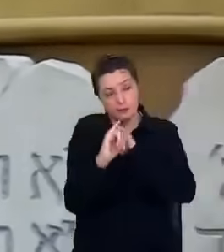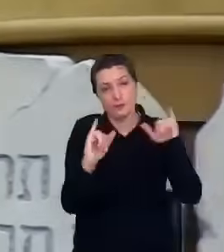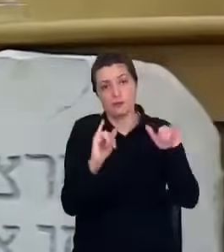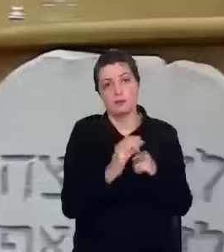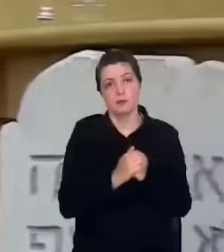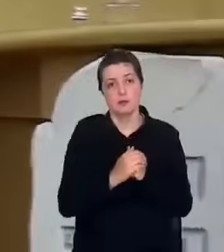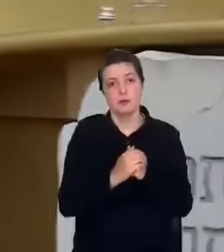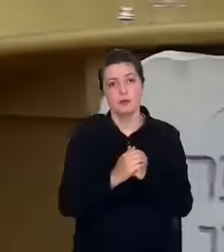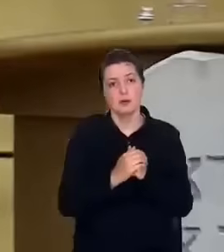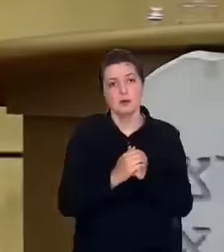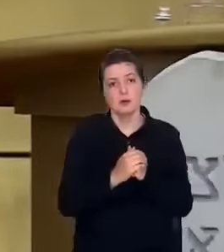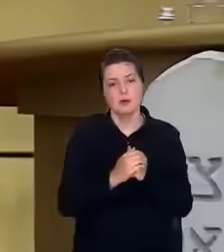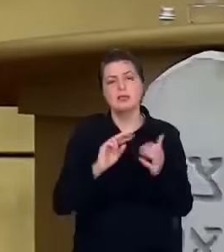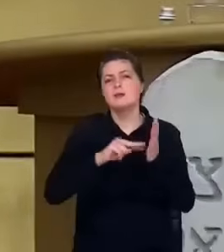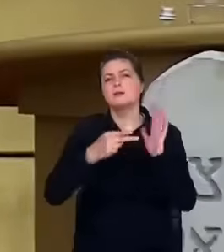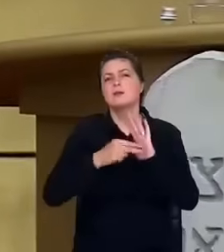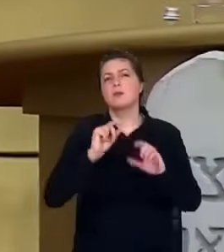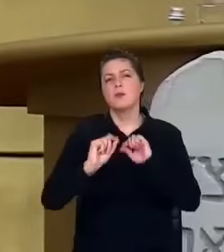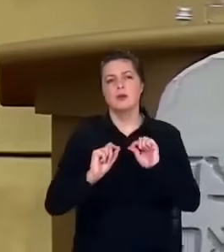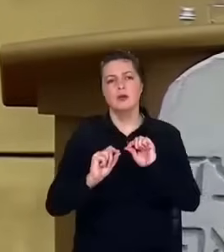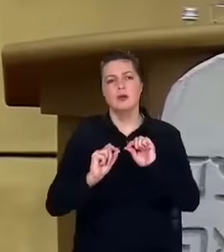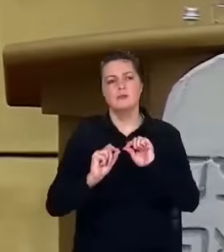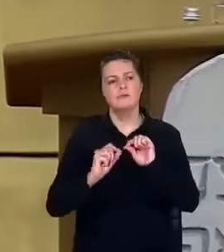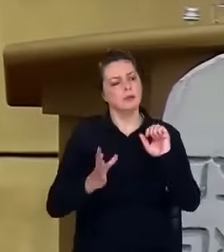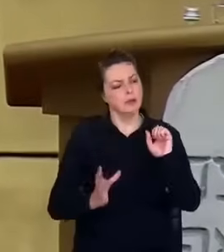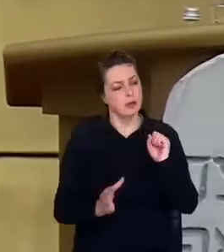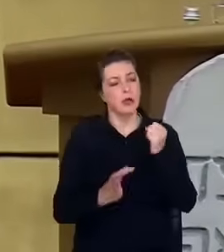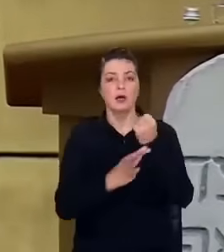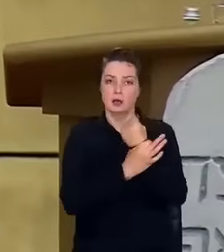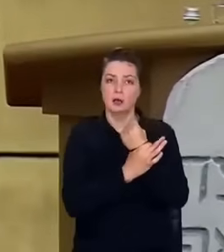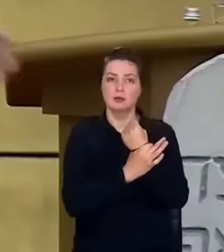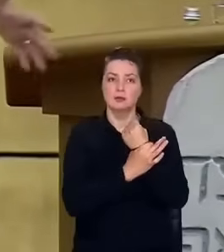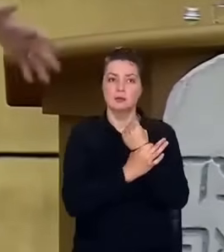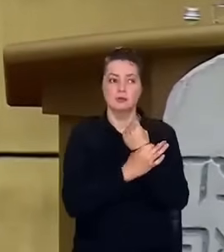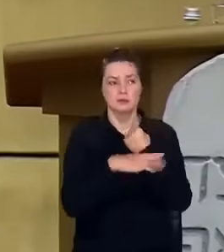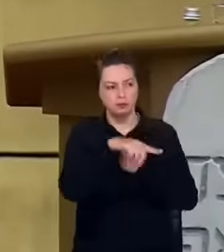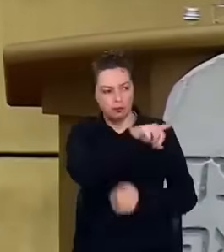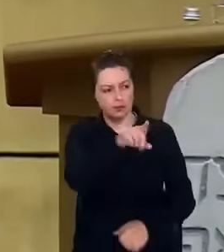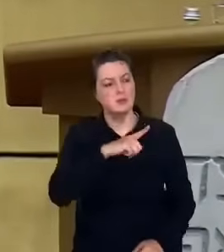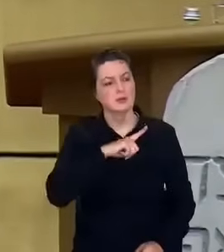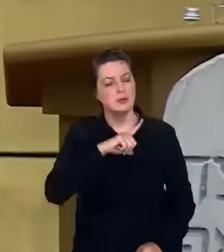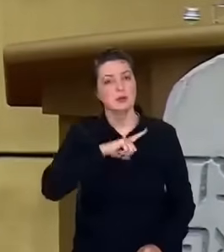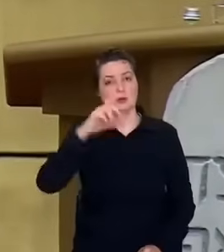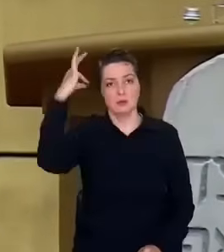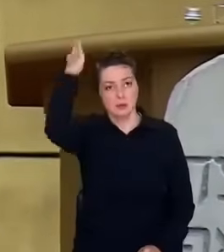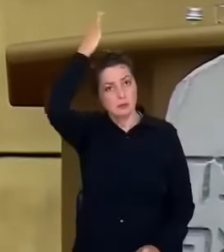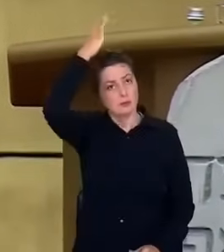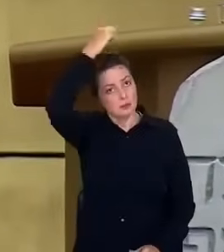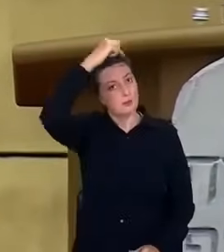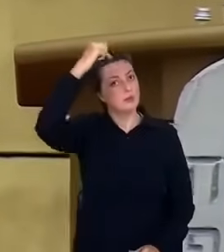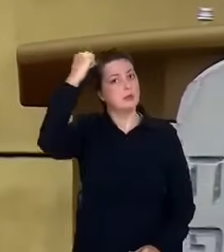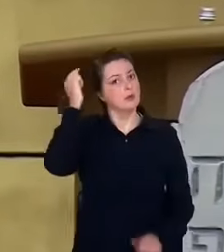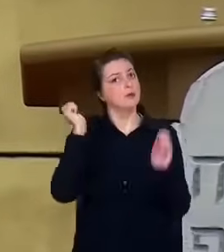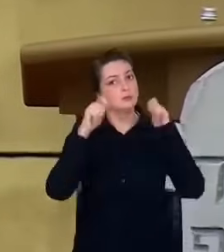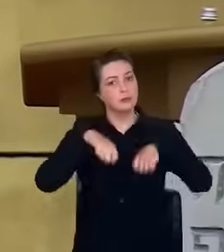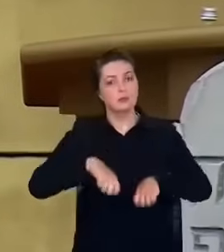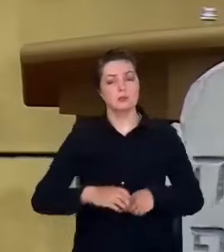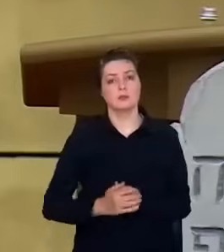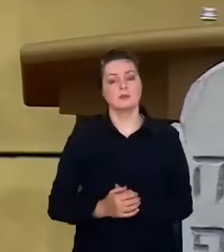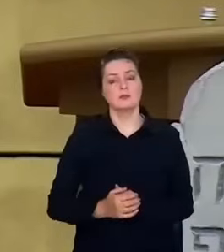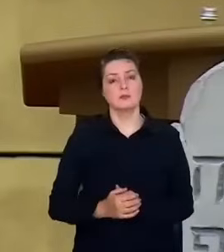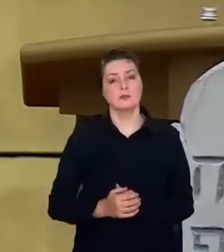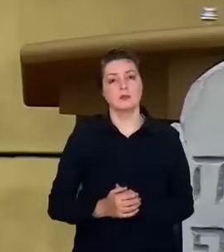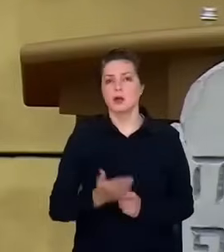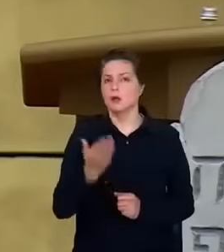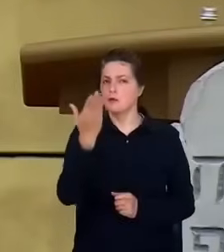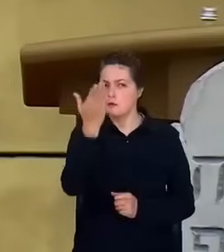palavras, eu garanto que terá a luz da vida, eu garanto que terá o Espírito Santo. Então, você que é a pessoa